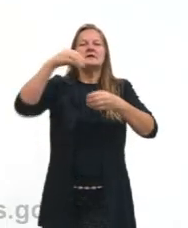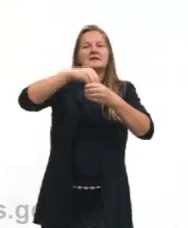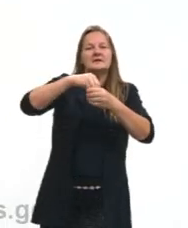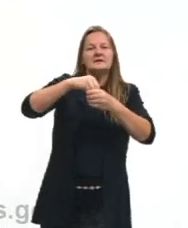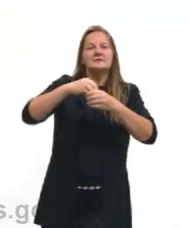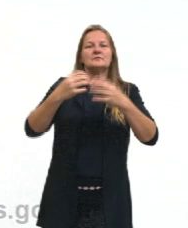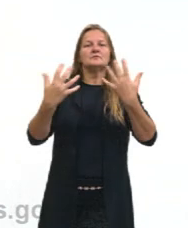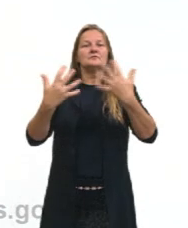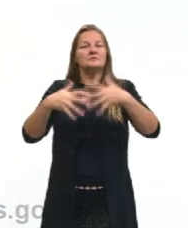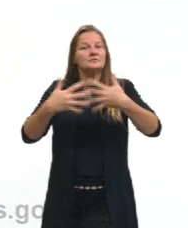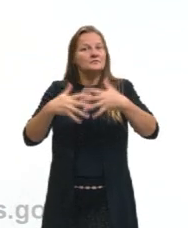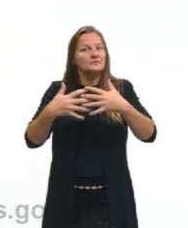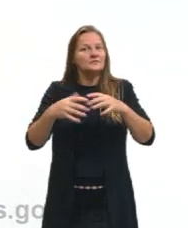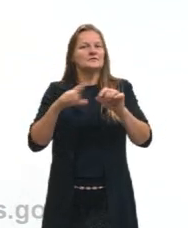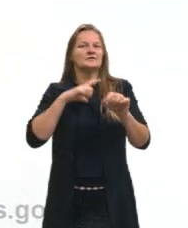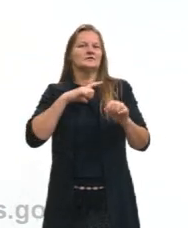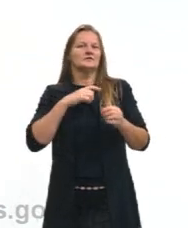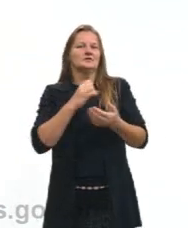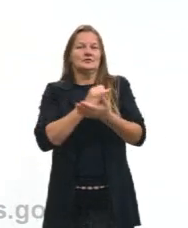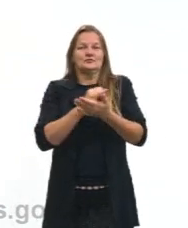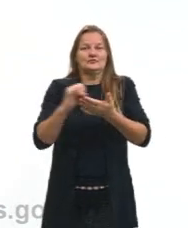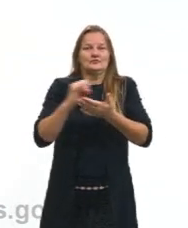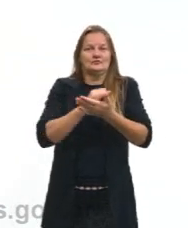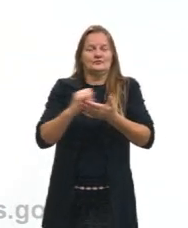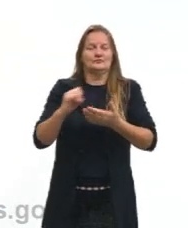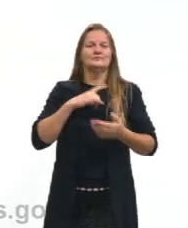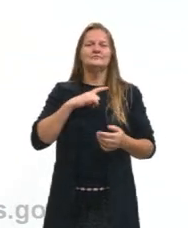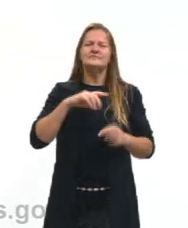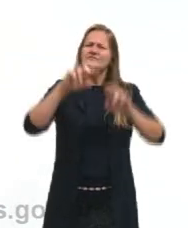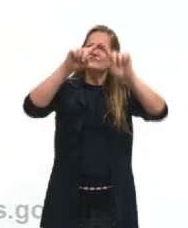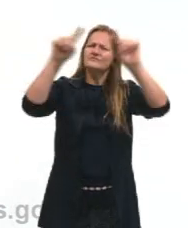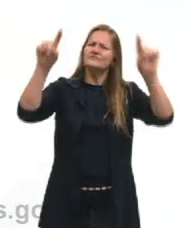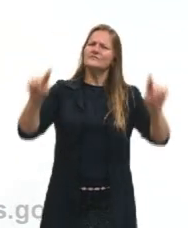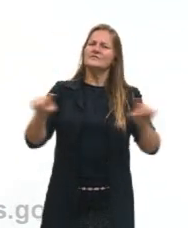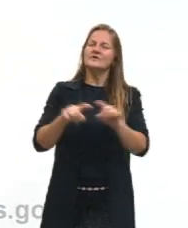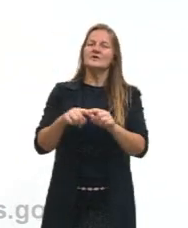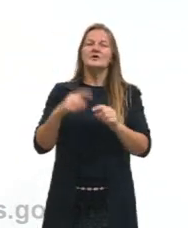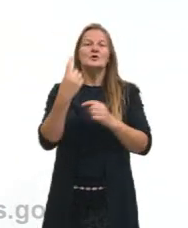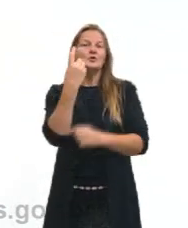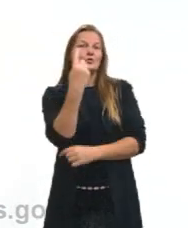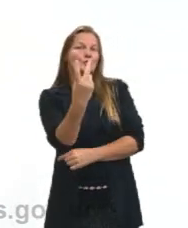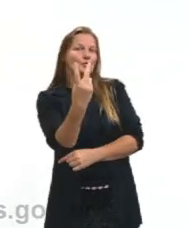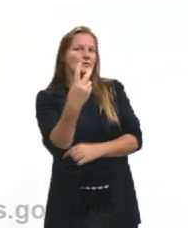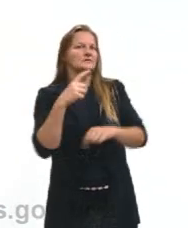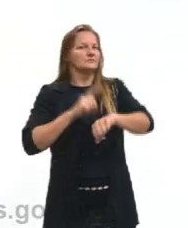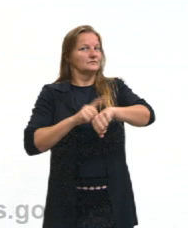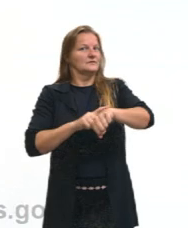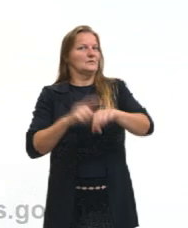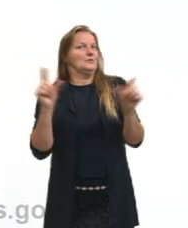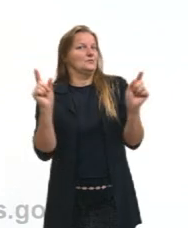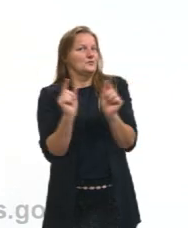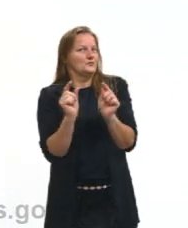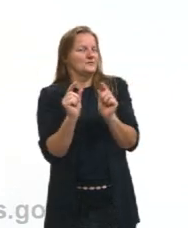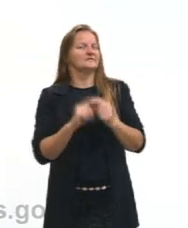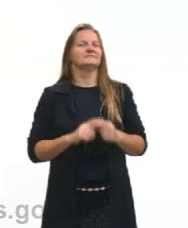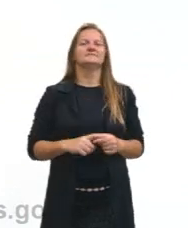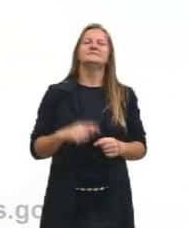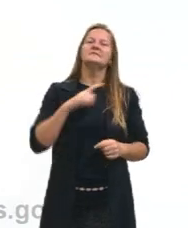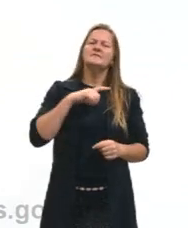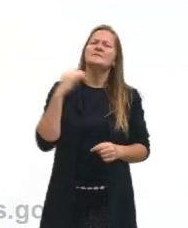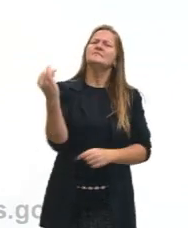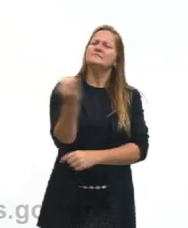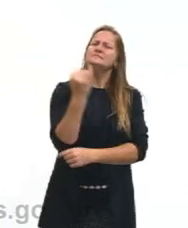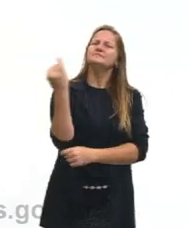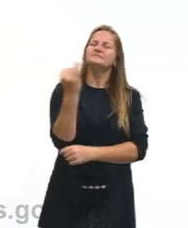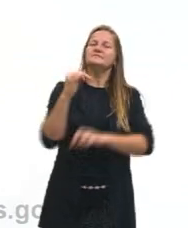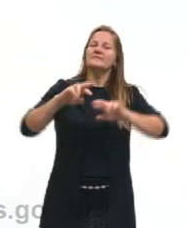inorgânicas nós temos várias a nós temos quatro e hoje nos veremos apenas duas por questão de tempo certo em muito